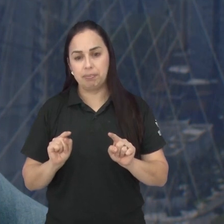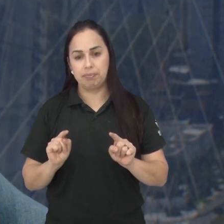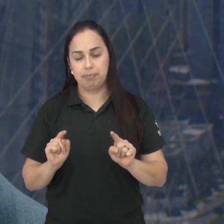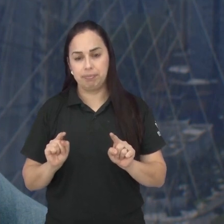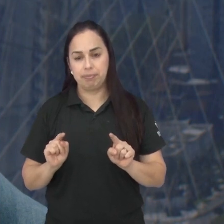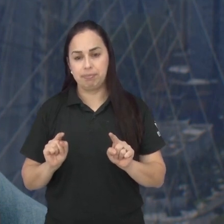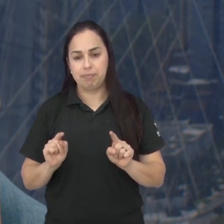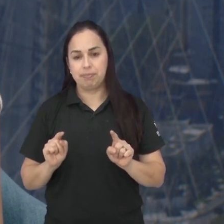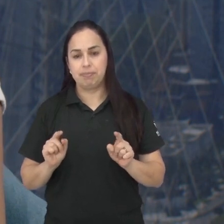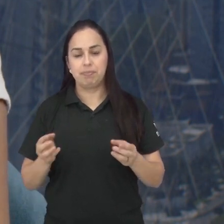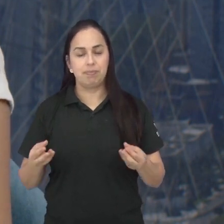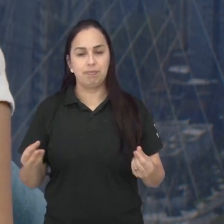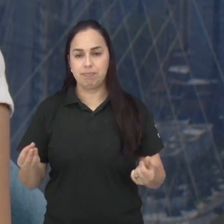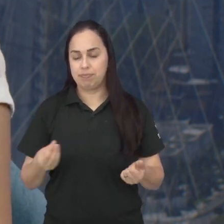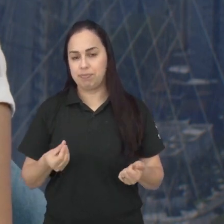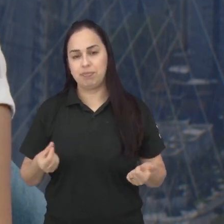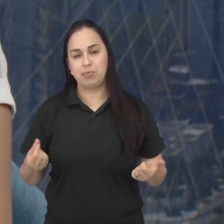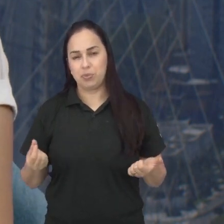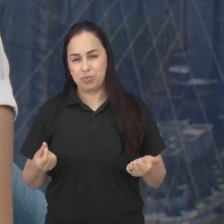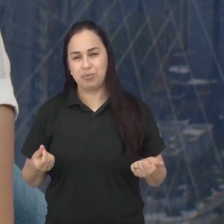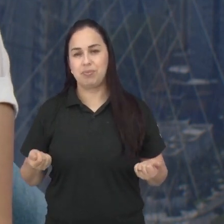que ele